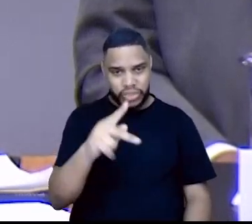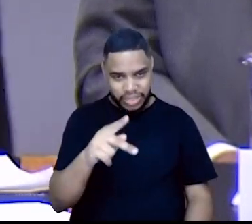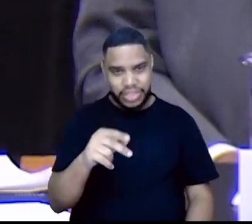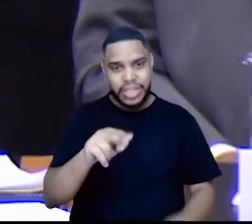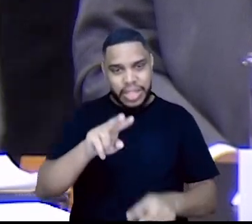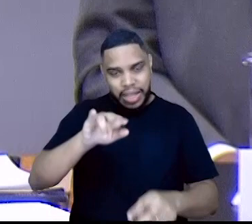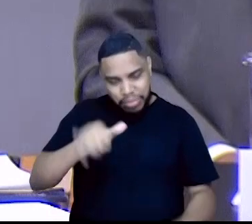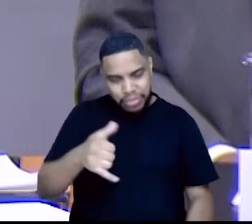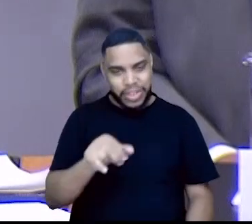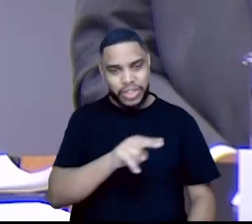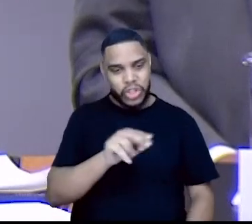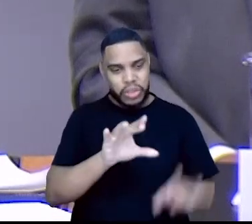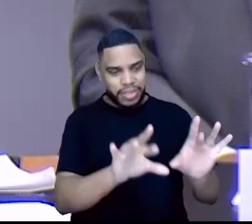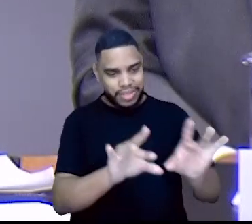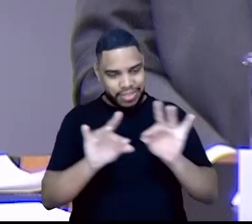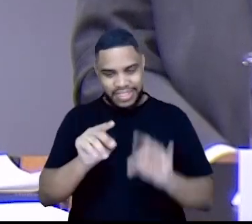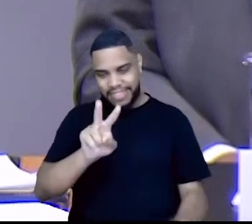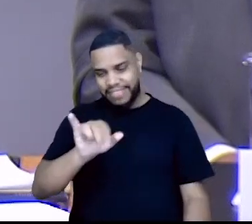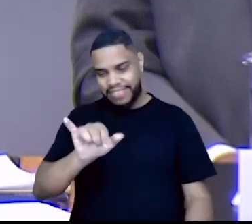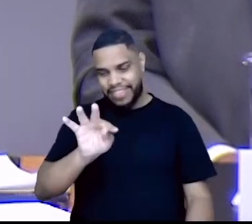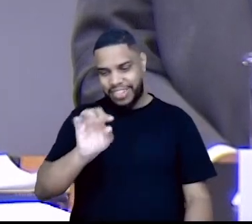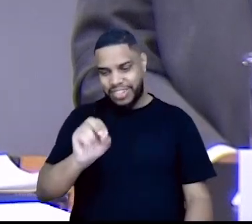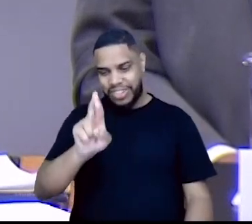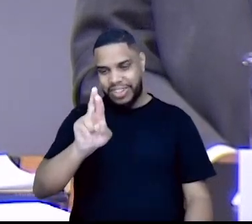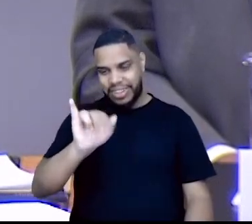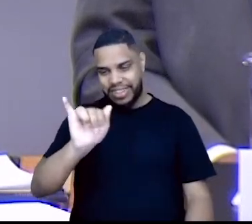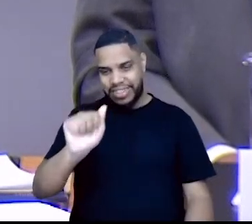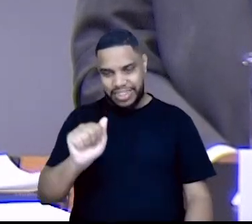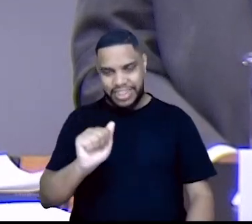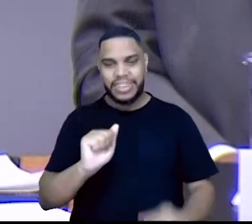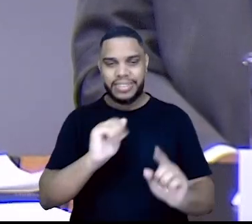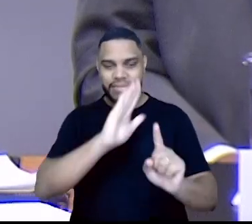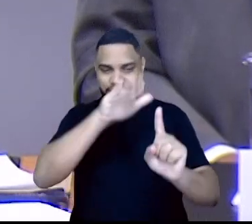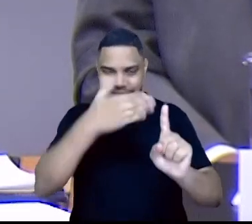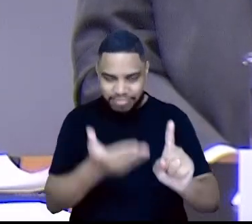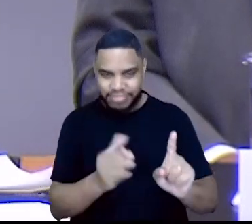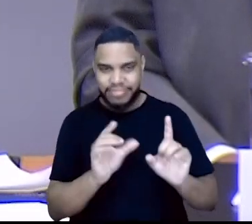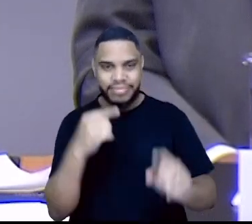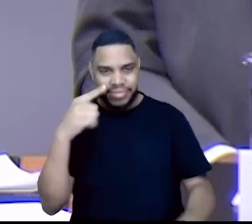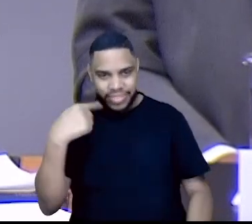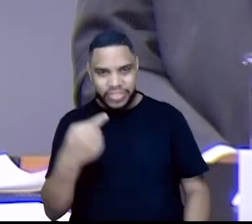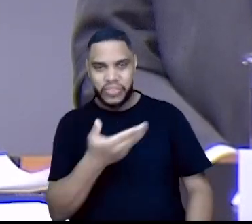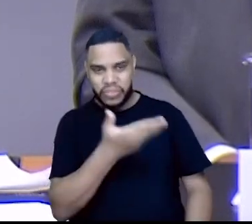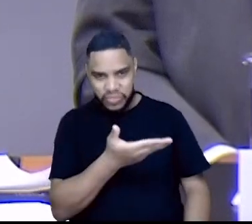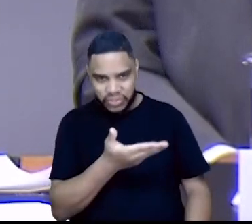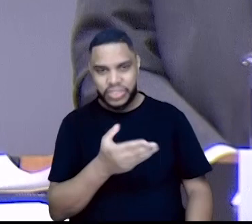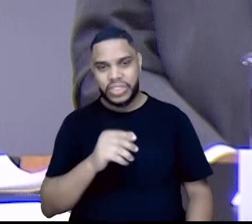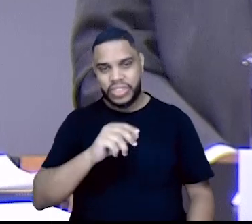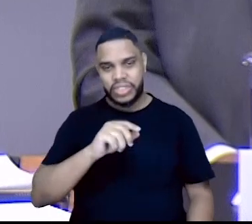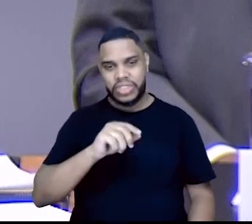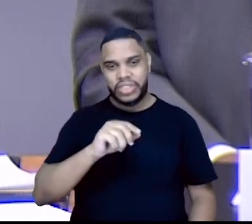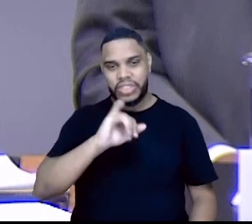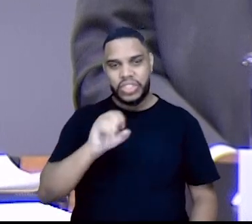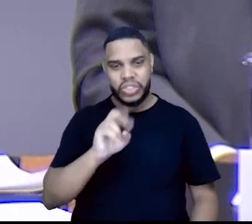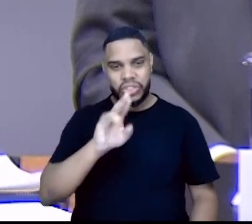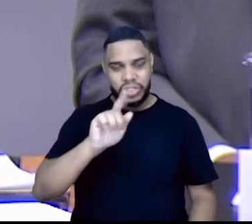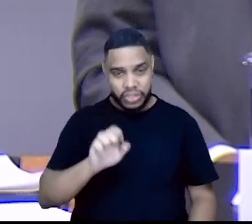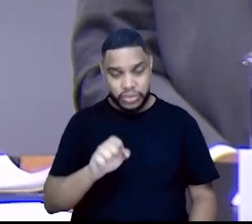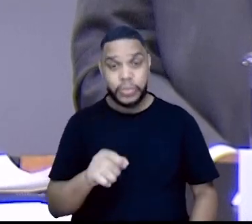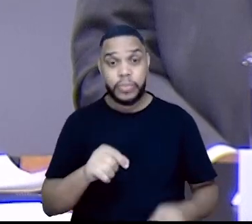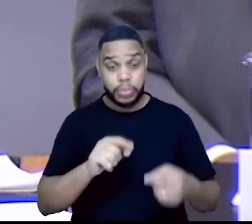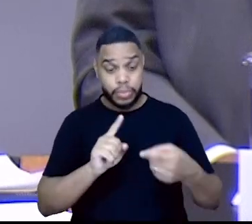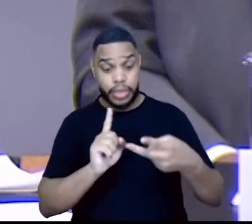boa ideia botarmos como homenagem ao grande advogado público, que é o Jorge Messias. Nós temos o